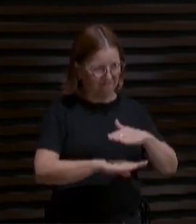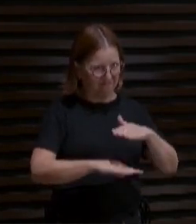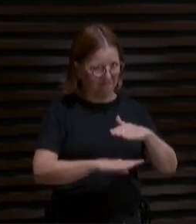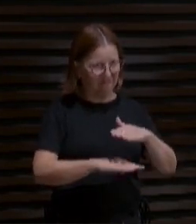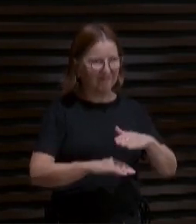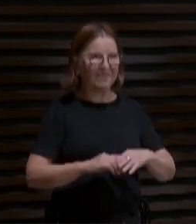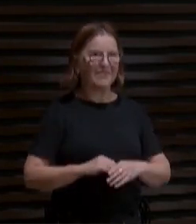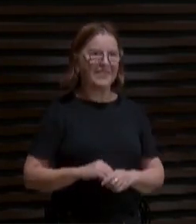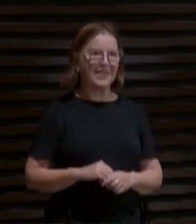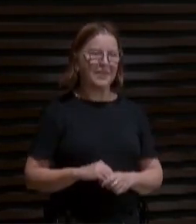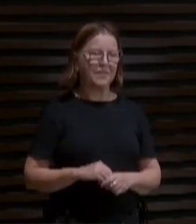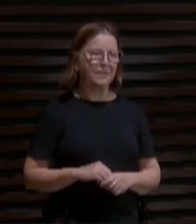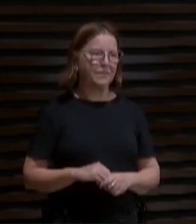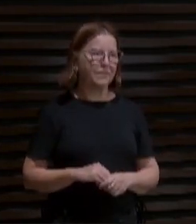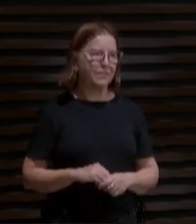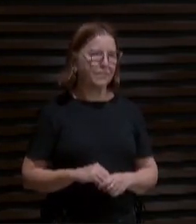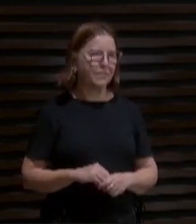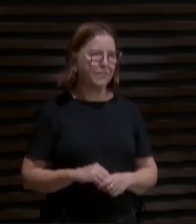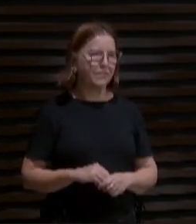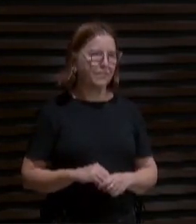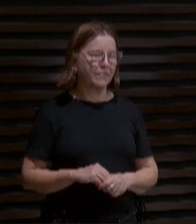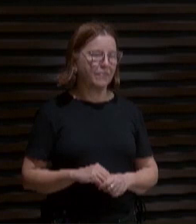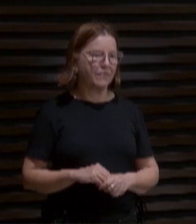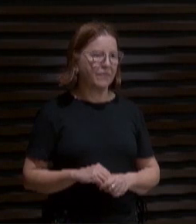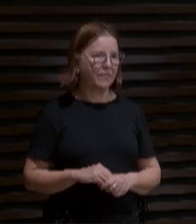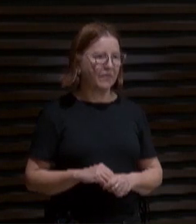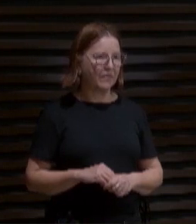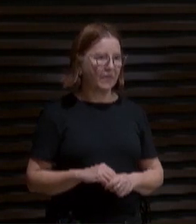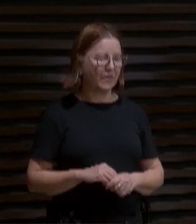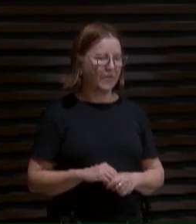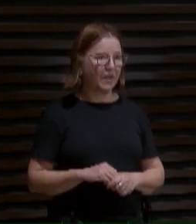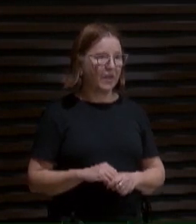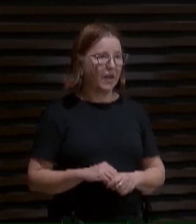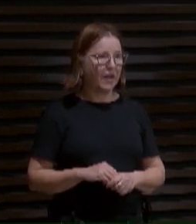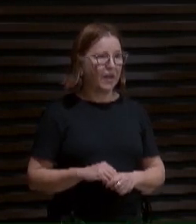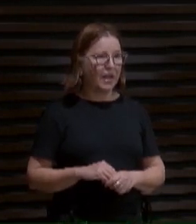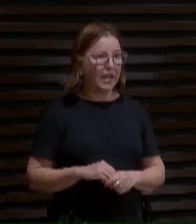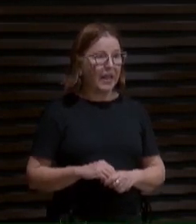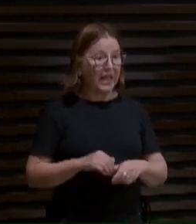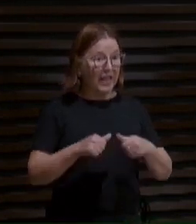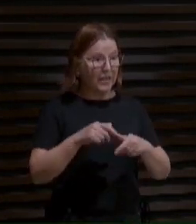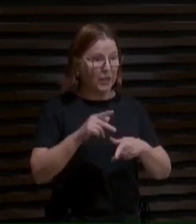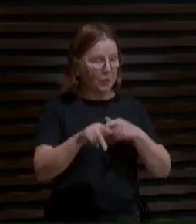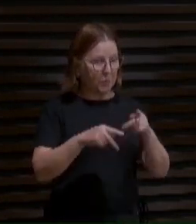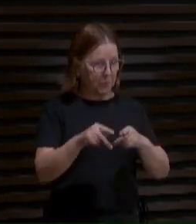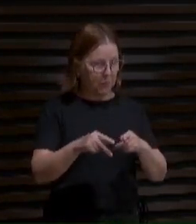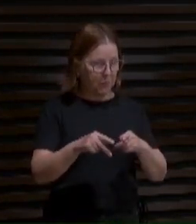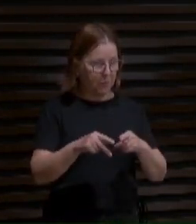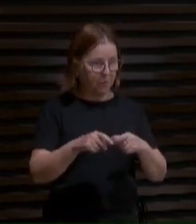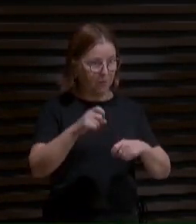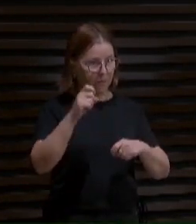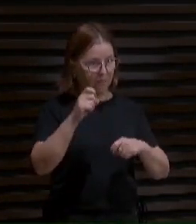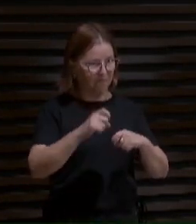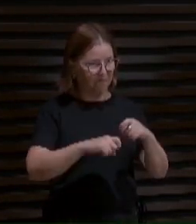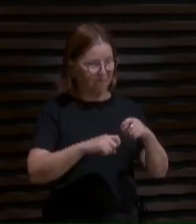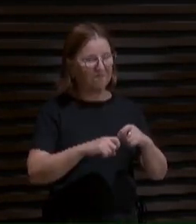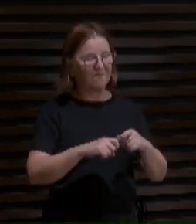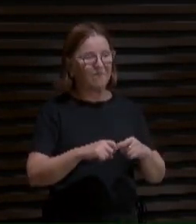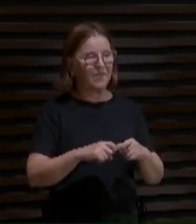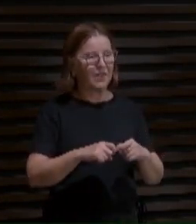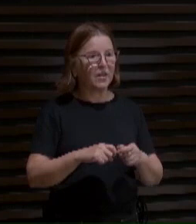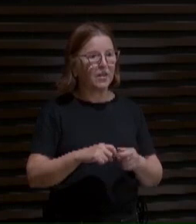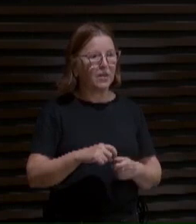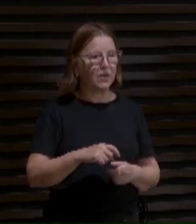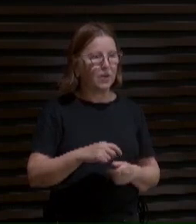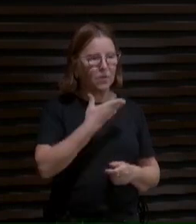Ele foi gerado no vinho, o pai bêbado. ele é gerado numa situação